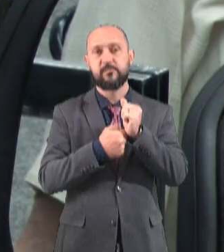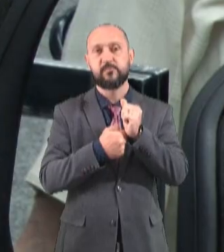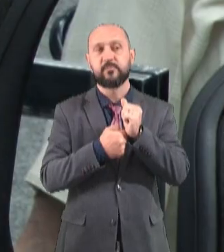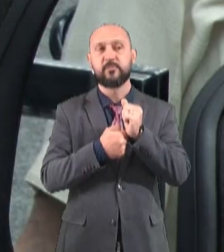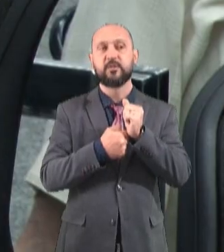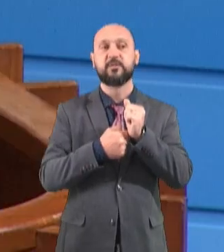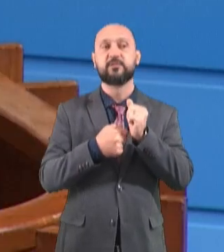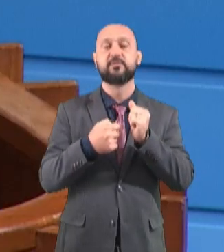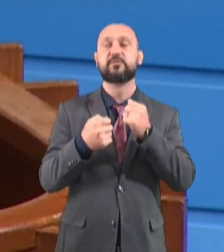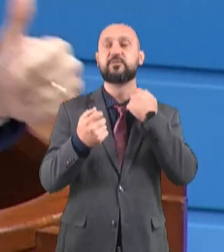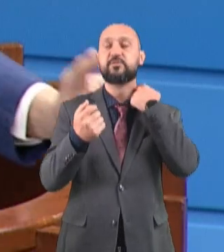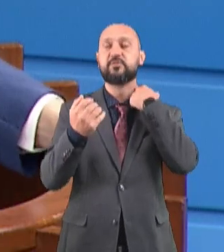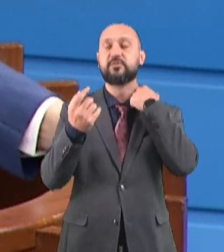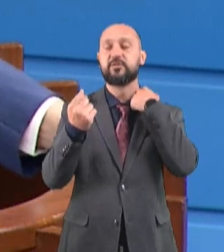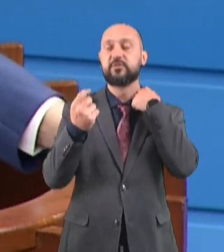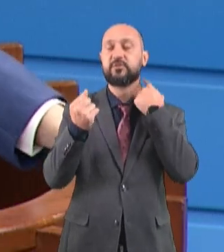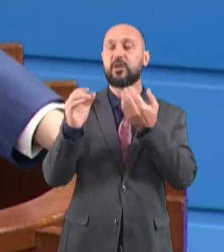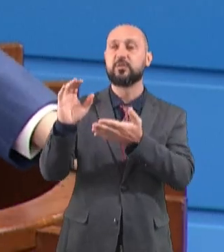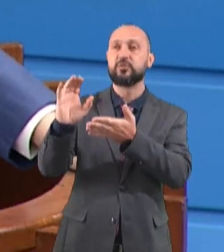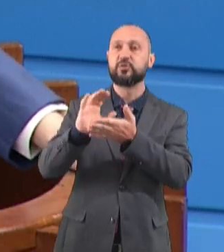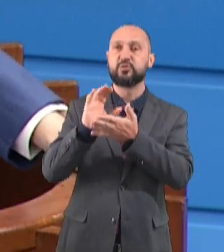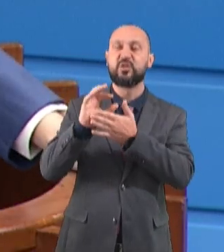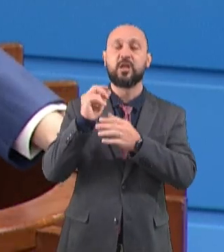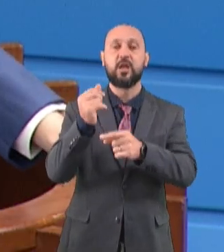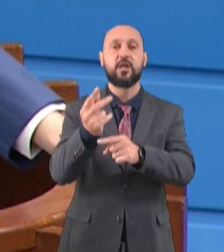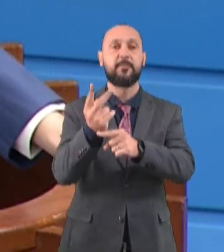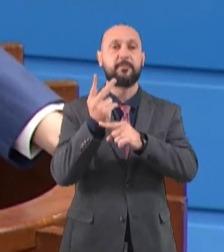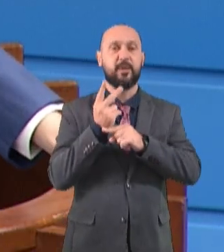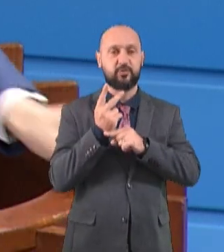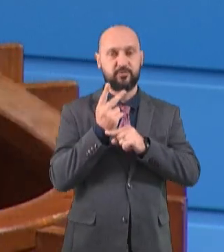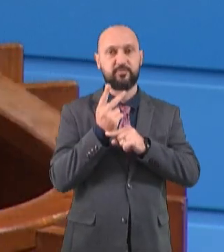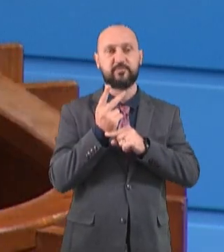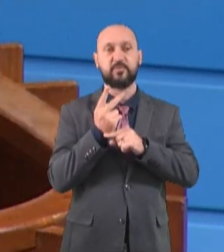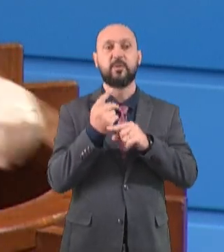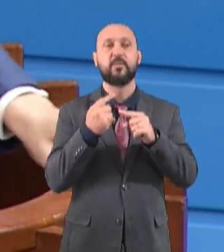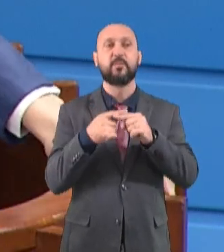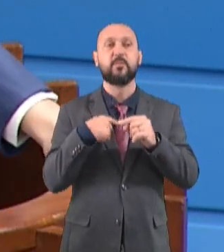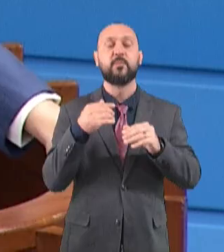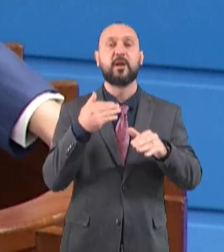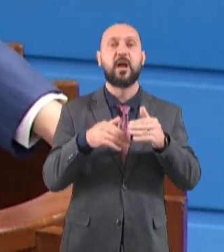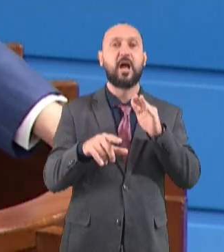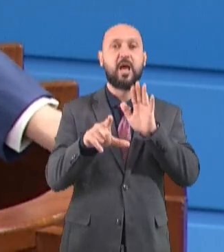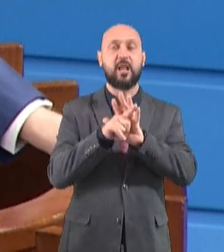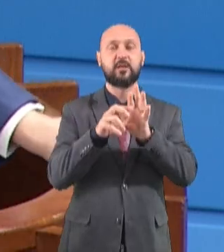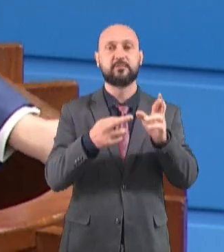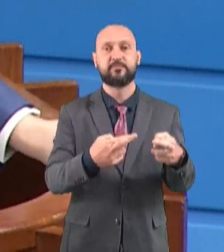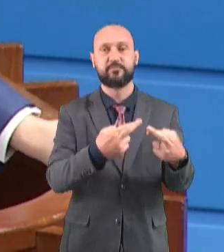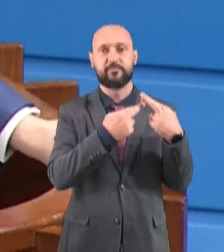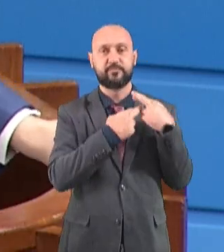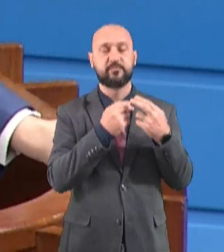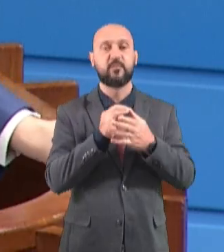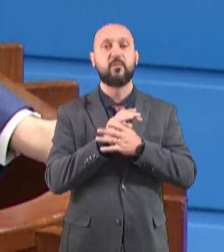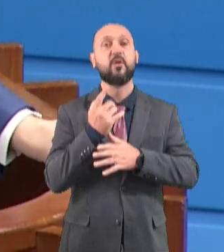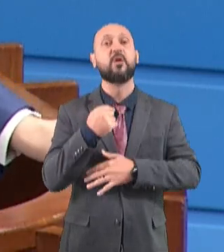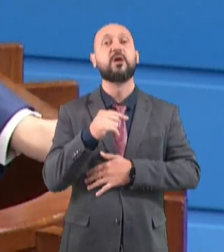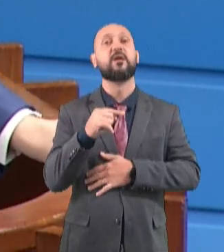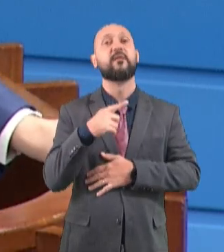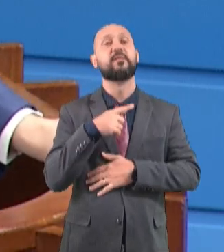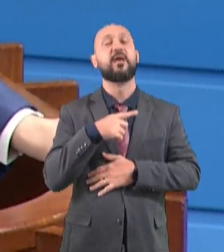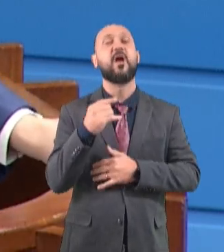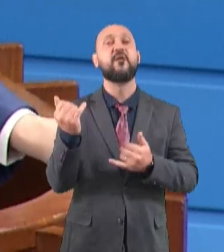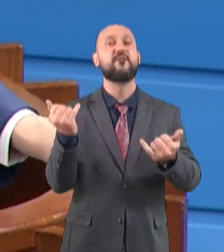no recebimento de investimentos e empréstimos por descumprimento à lei de responsabilidade fiscal, nós vamos